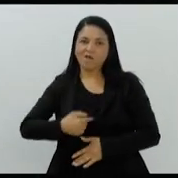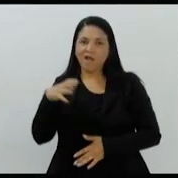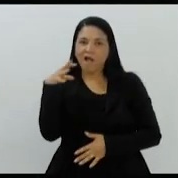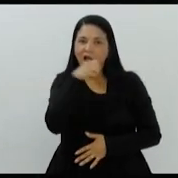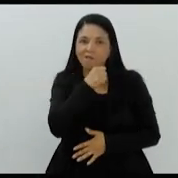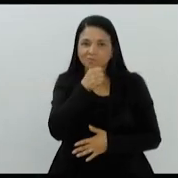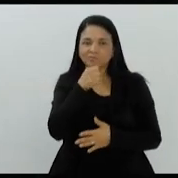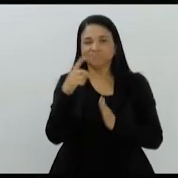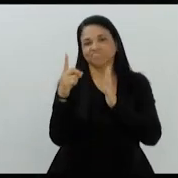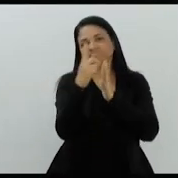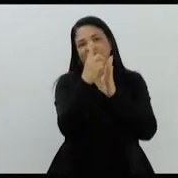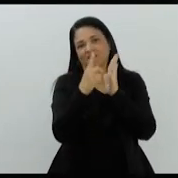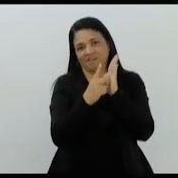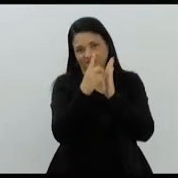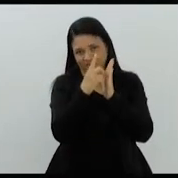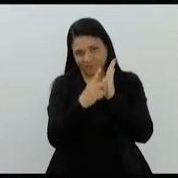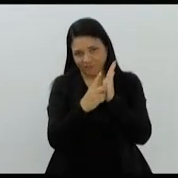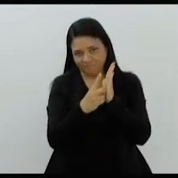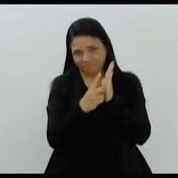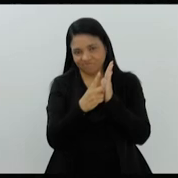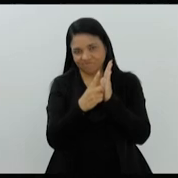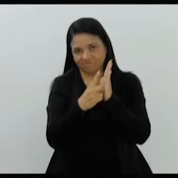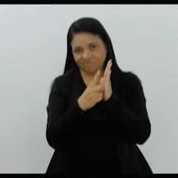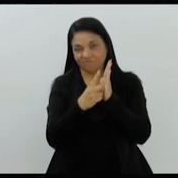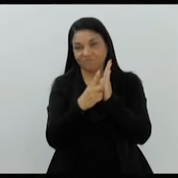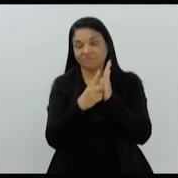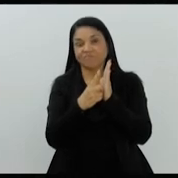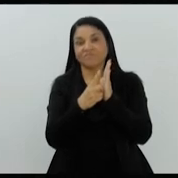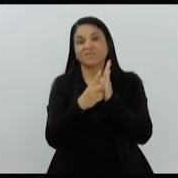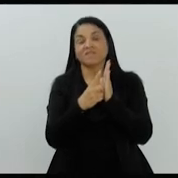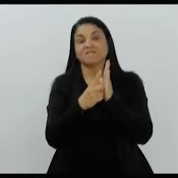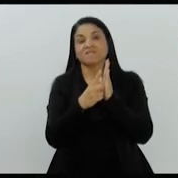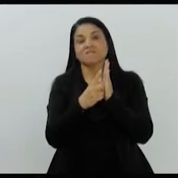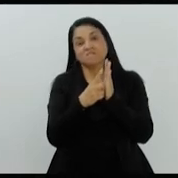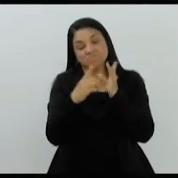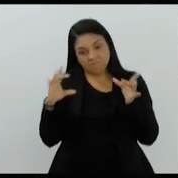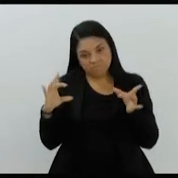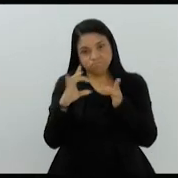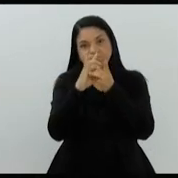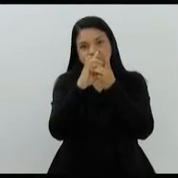emite um decreto. E, para culminar, senhora presidente,